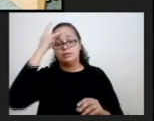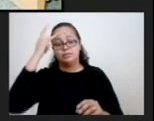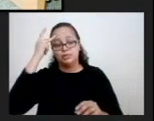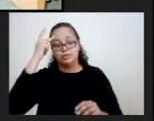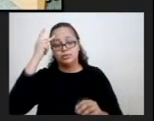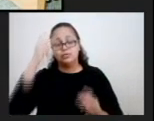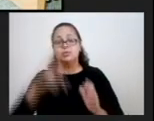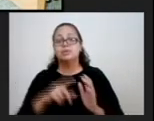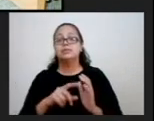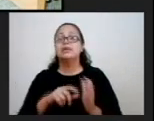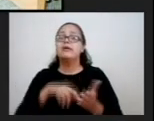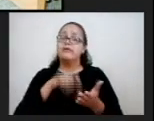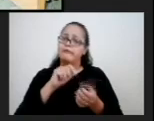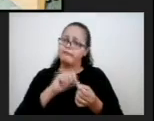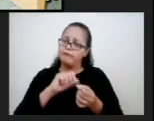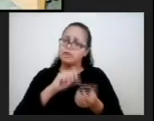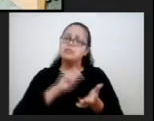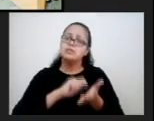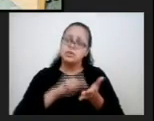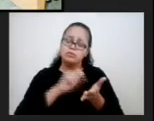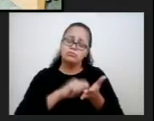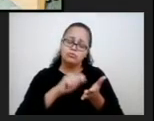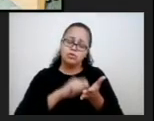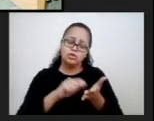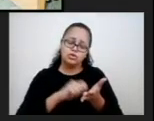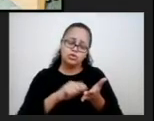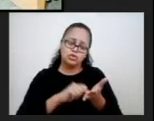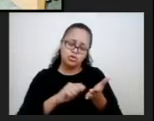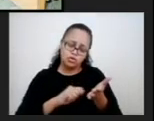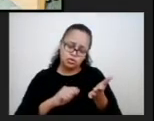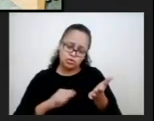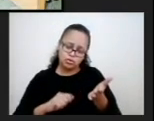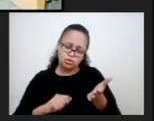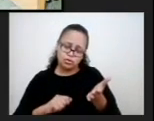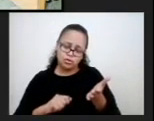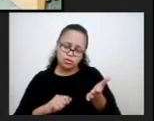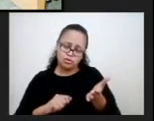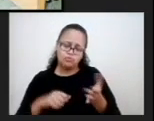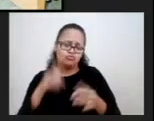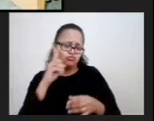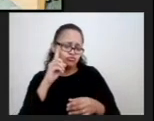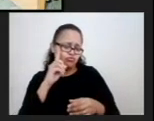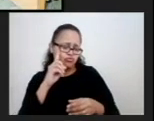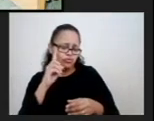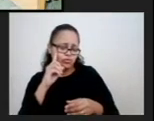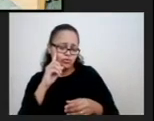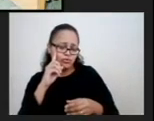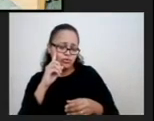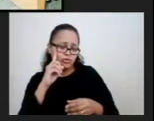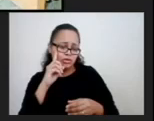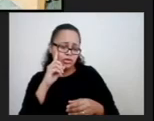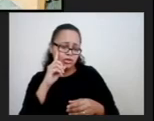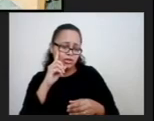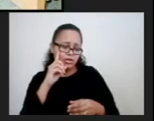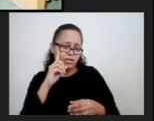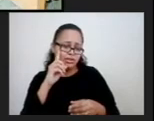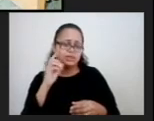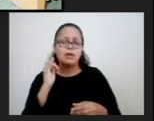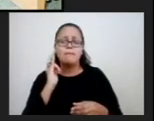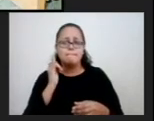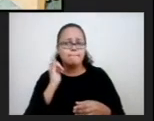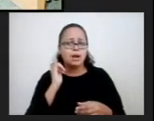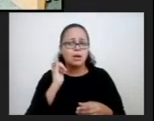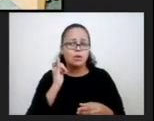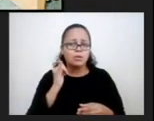contar depois. Então, eles faziam registros, como se fosse um diário, contando ali todos os dias, justamente para contar para as